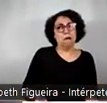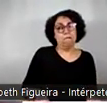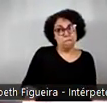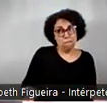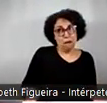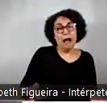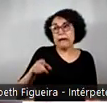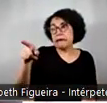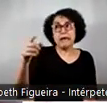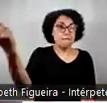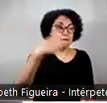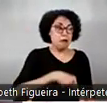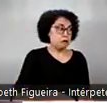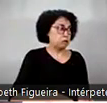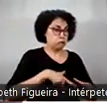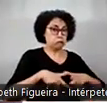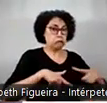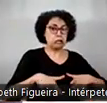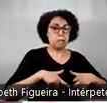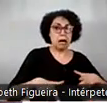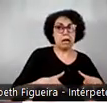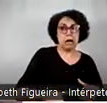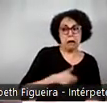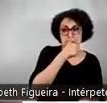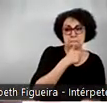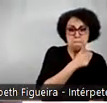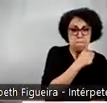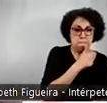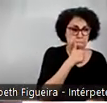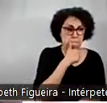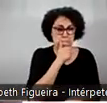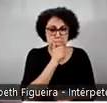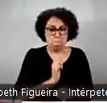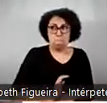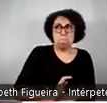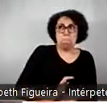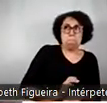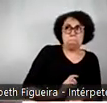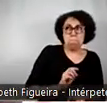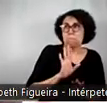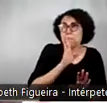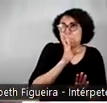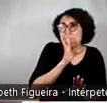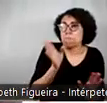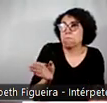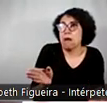né? Trabalhar, estar, né, numa posição subjetiva, né, de visibilidade social e moral. Porque isso não acontece, né, igual aconteceu